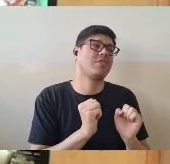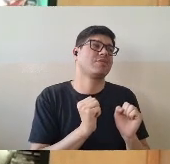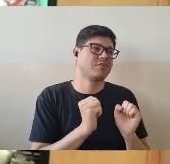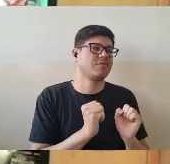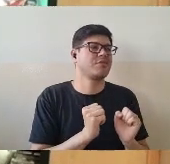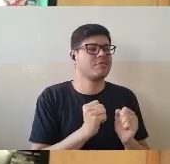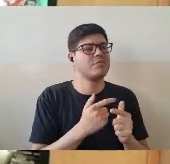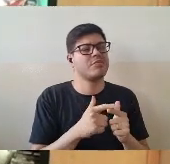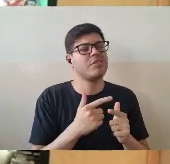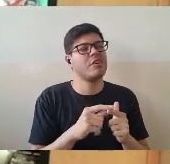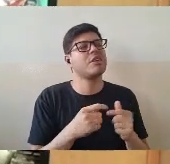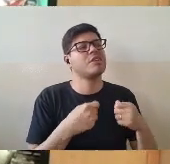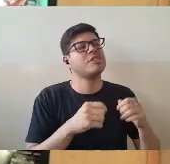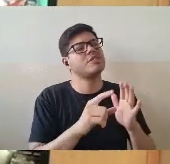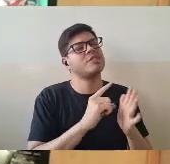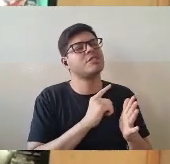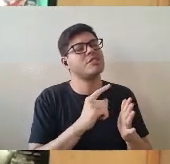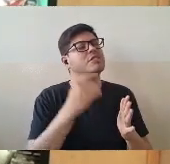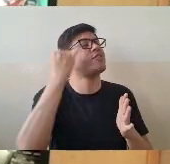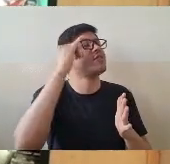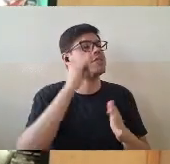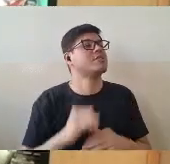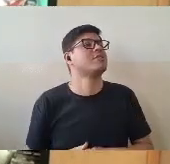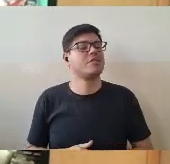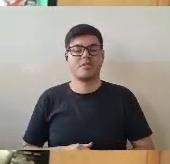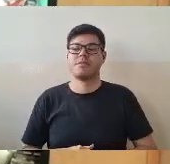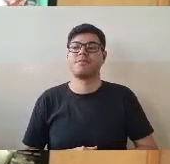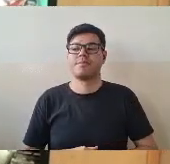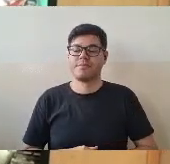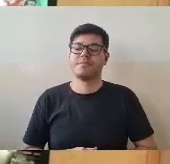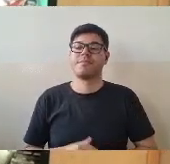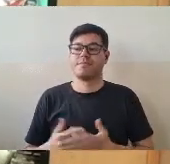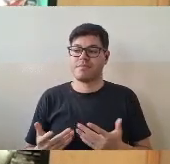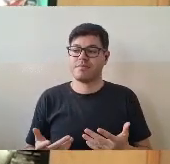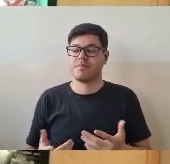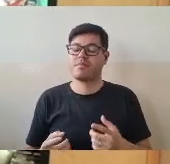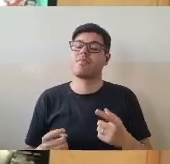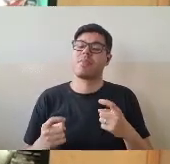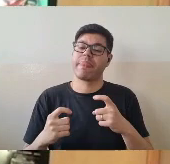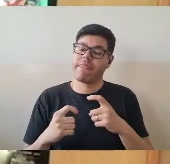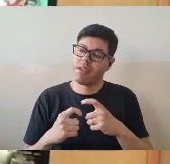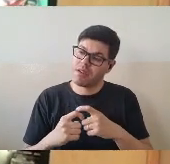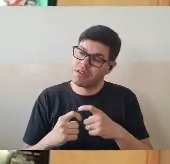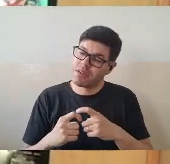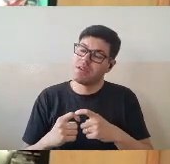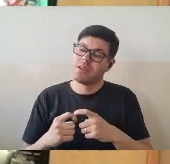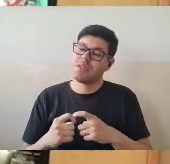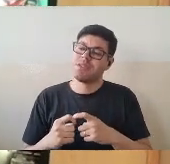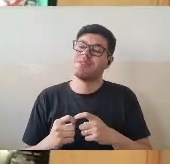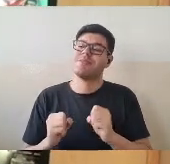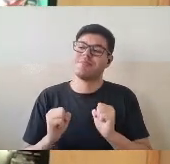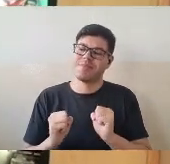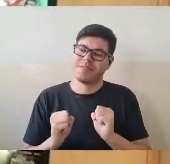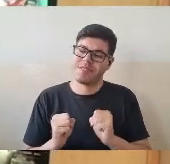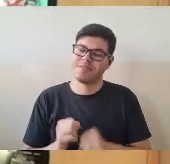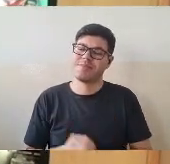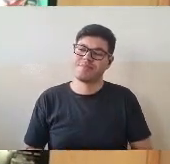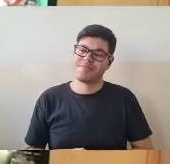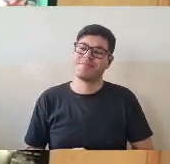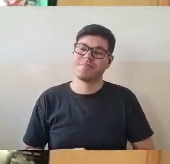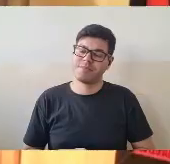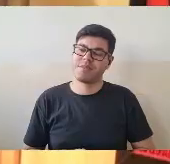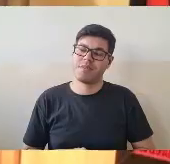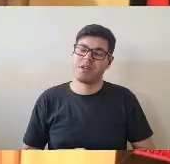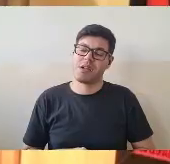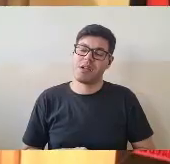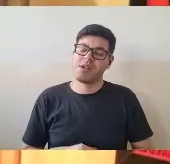deixa cicatriz. Quem falava isso era o doutor Nelson, saudoso doutor Nelson Salomé, que falava desse assunto. Saudoso, verdade. O